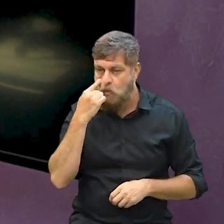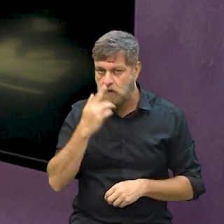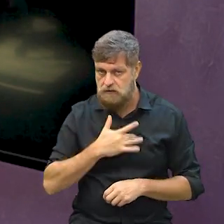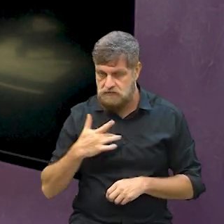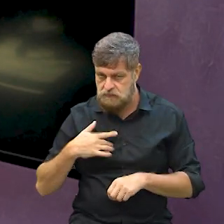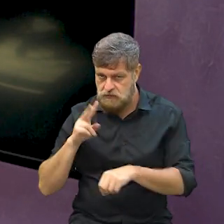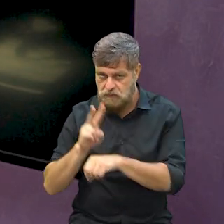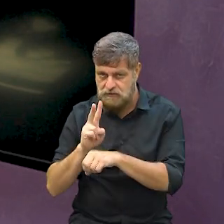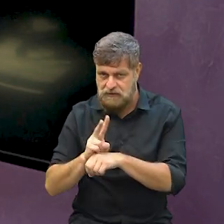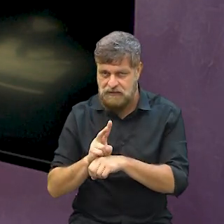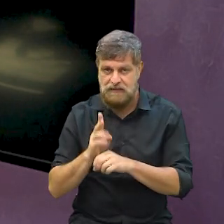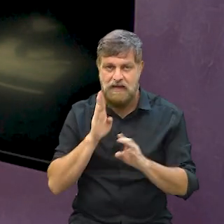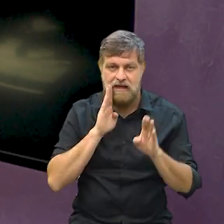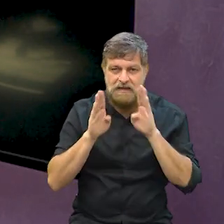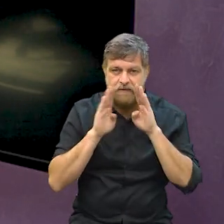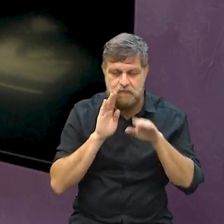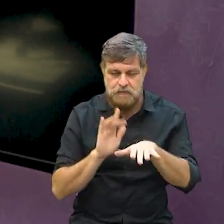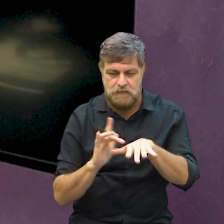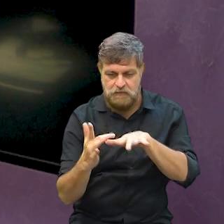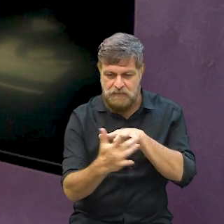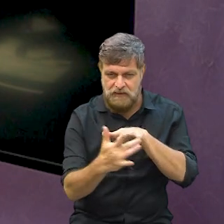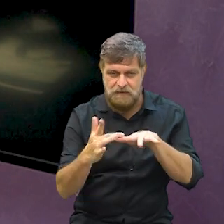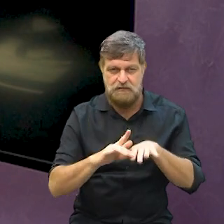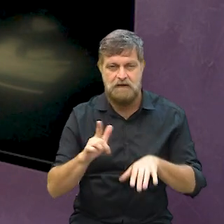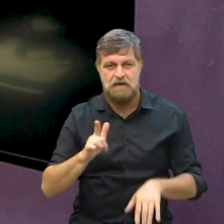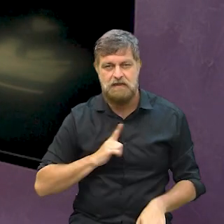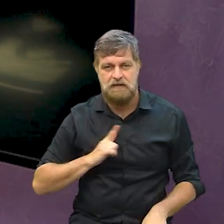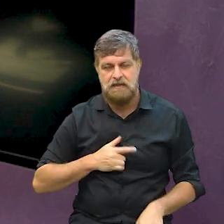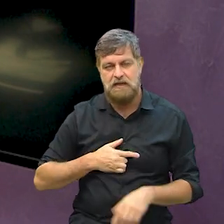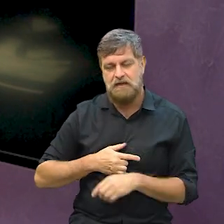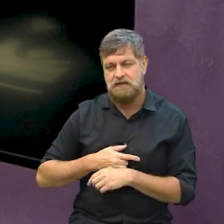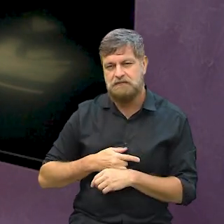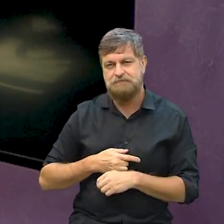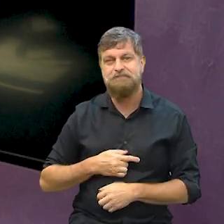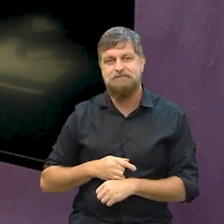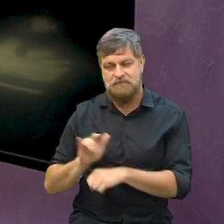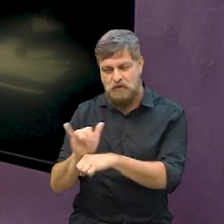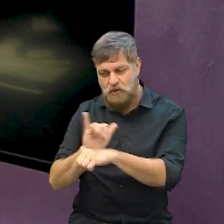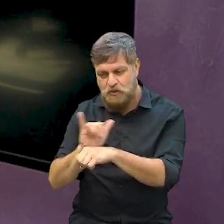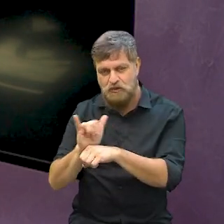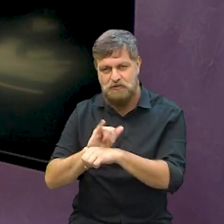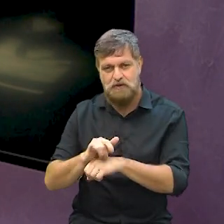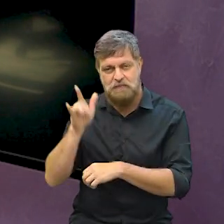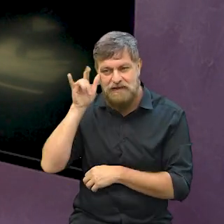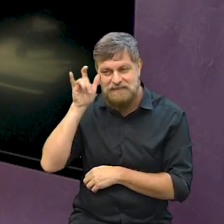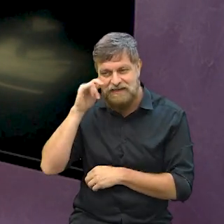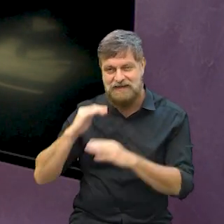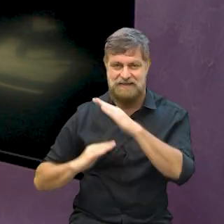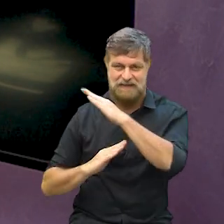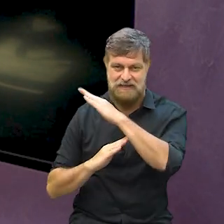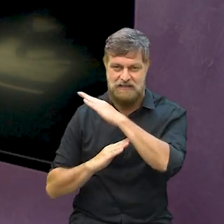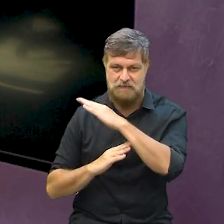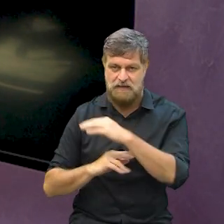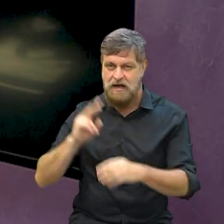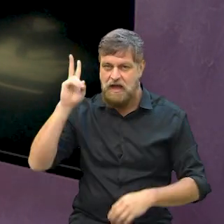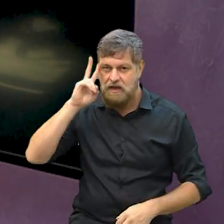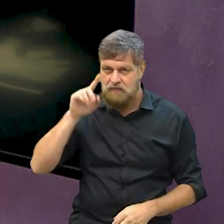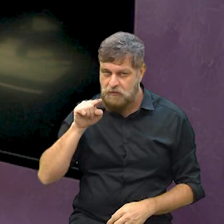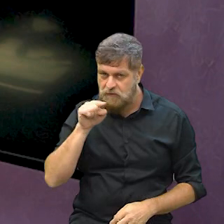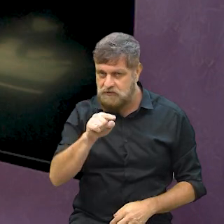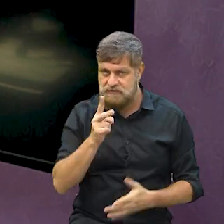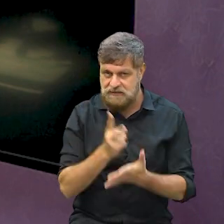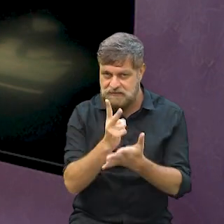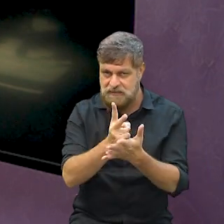olhos? Entra nas nossas redes sociais, tá aqui ó, Facebook e YouTube, Instagram da TV Câmara Campinas. E eu te lembro